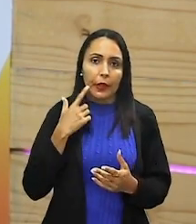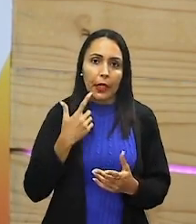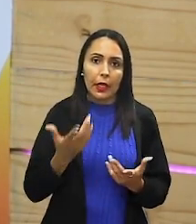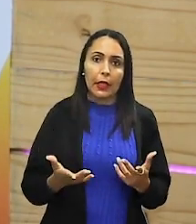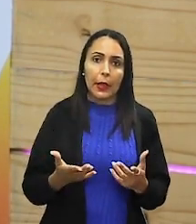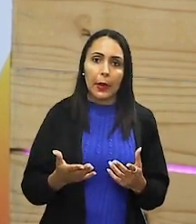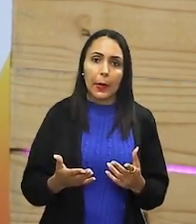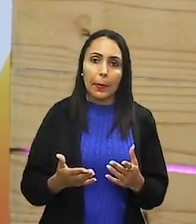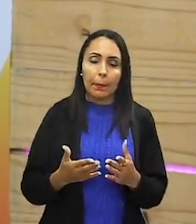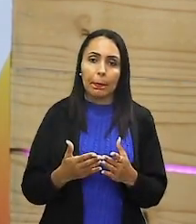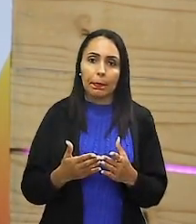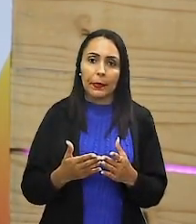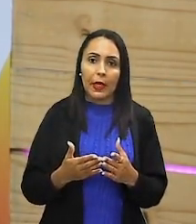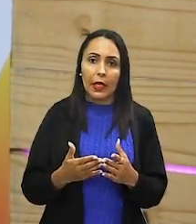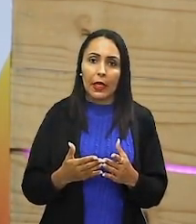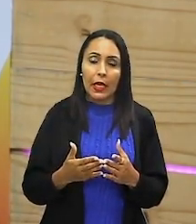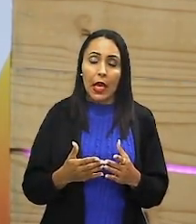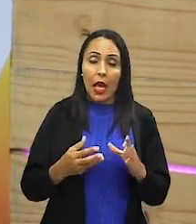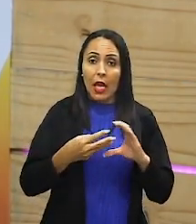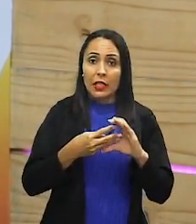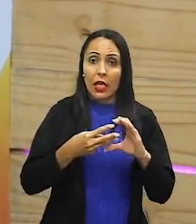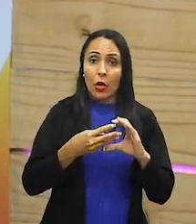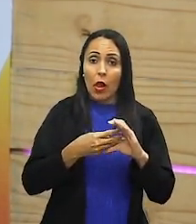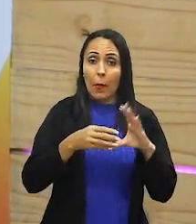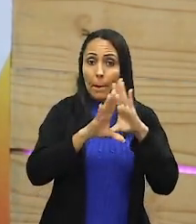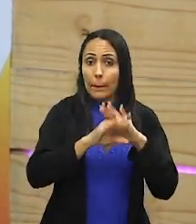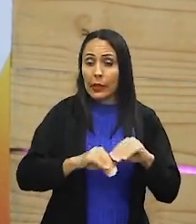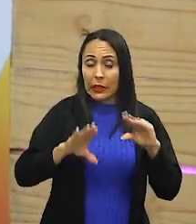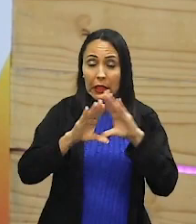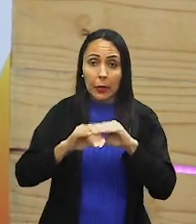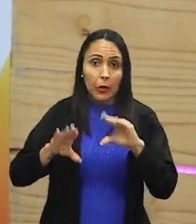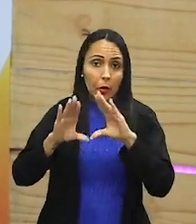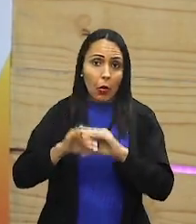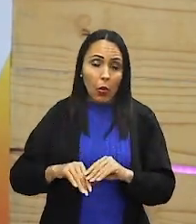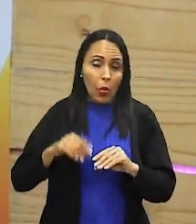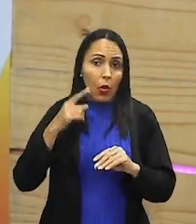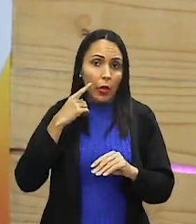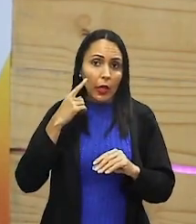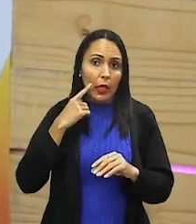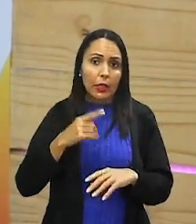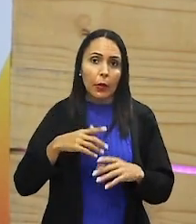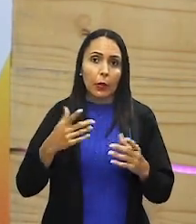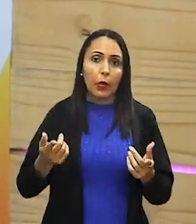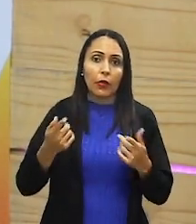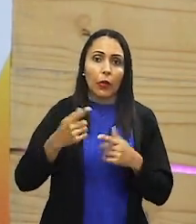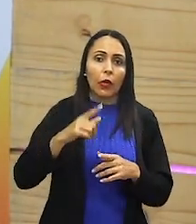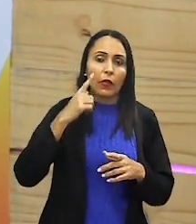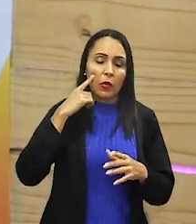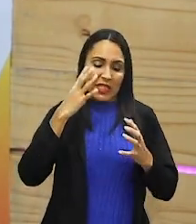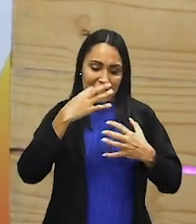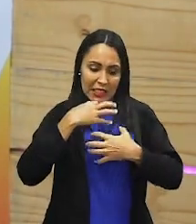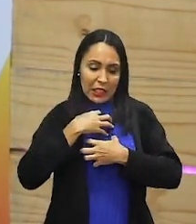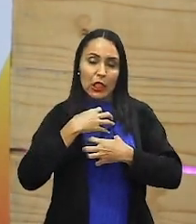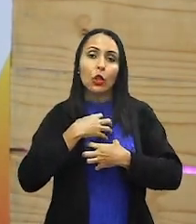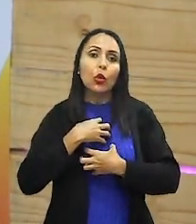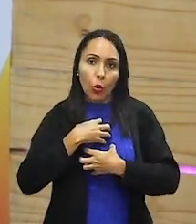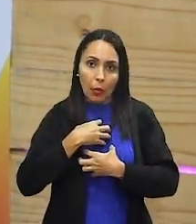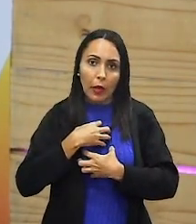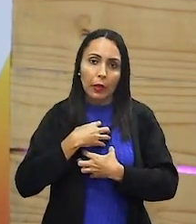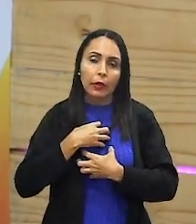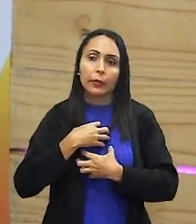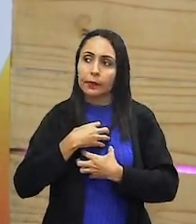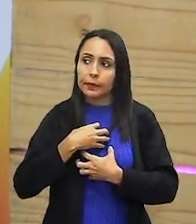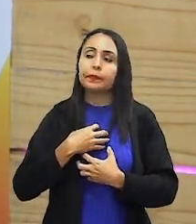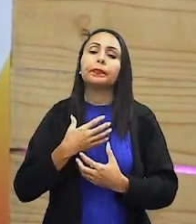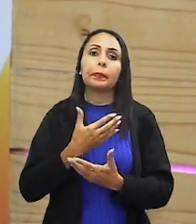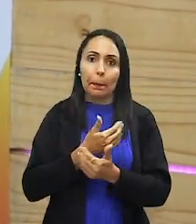como maternidade. Aí a morte das células é que vai provocar os sintomas da virose. É o que vai